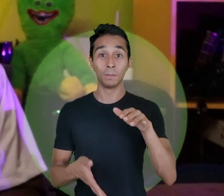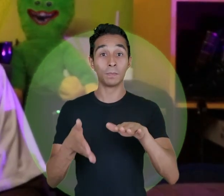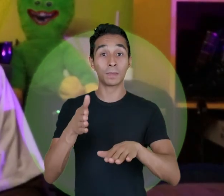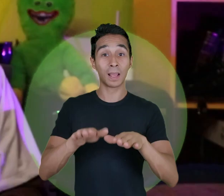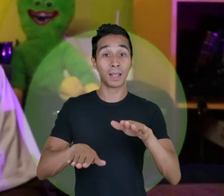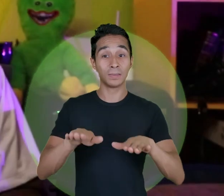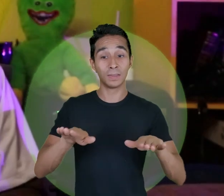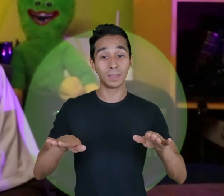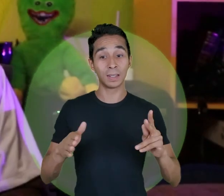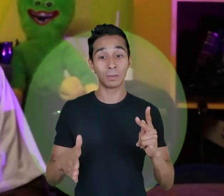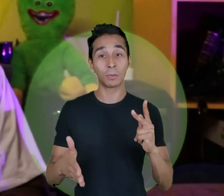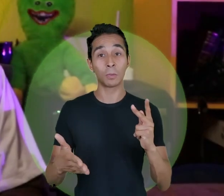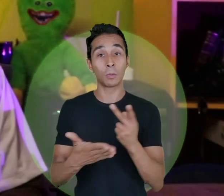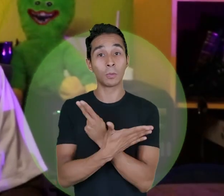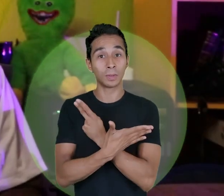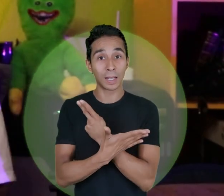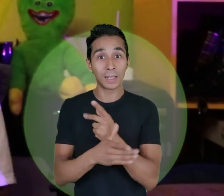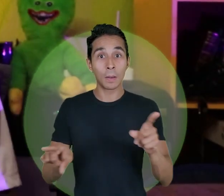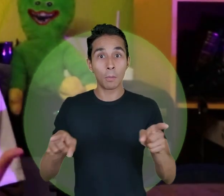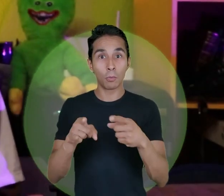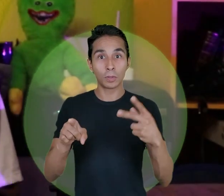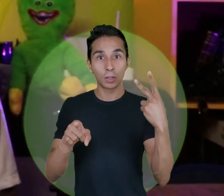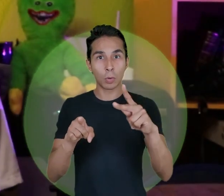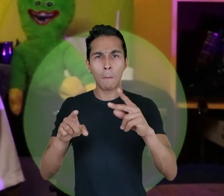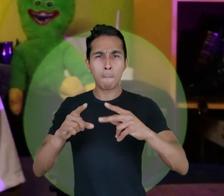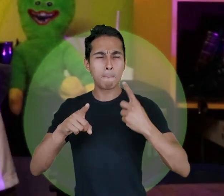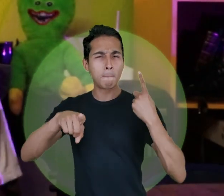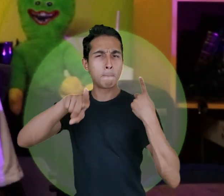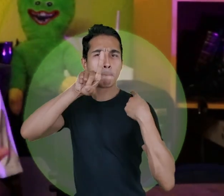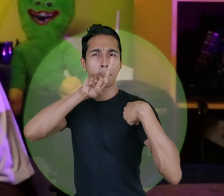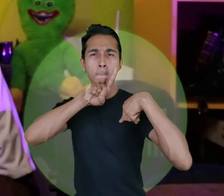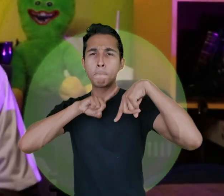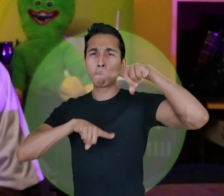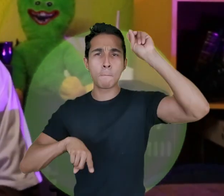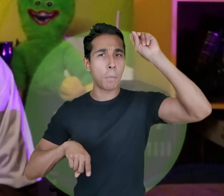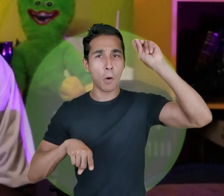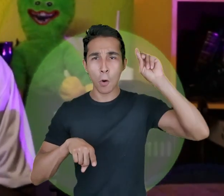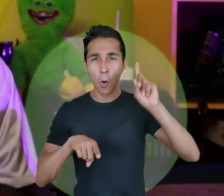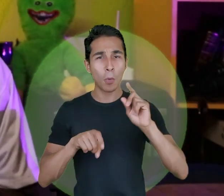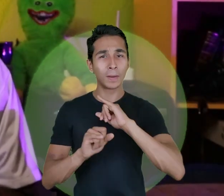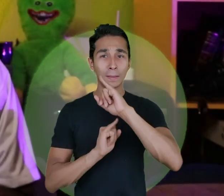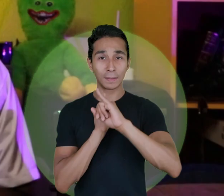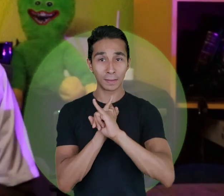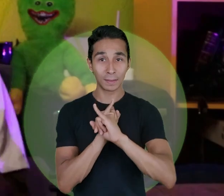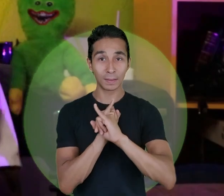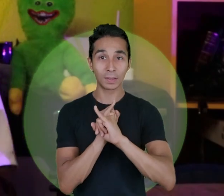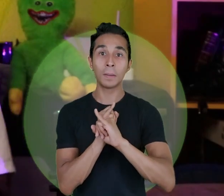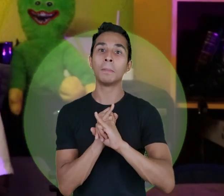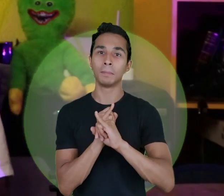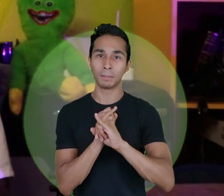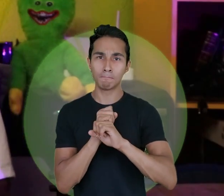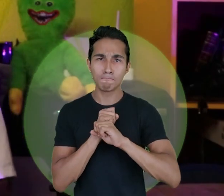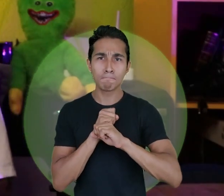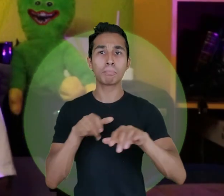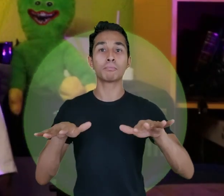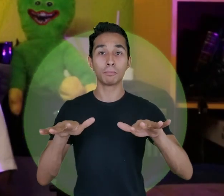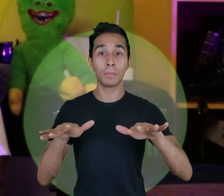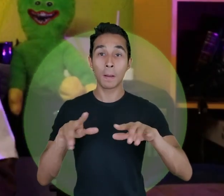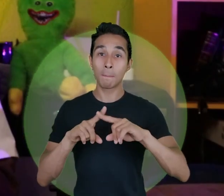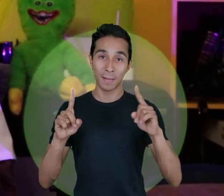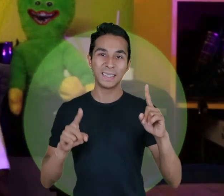esse viral, de viralizar e tal, todo mundo gostar dessa música, mas, tipo, isso é muito raro de acontecer, né? São casos